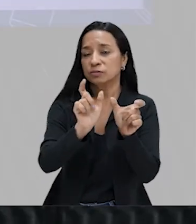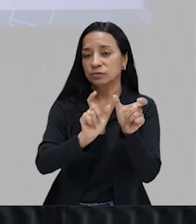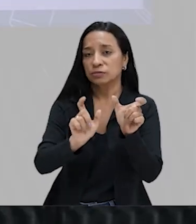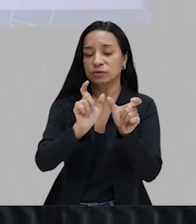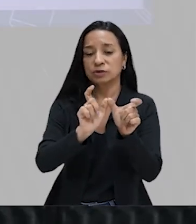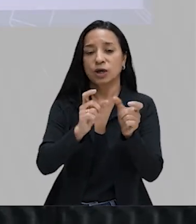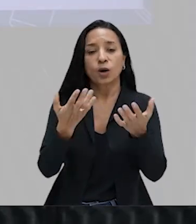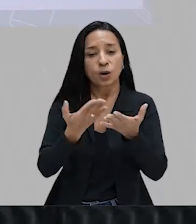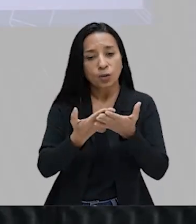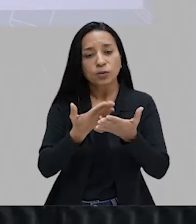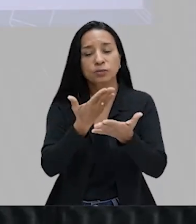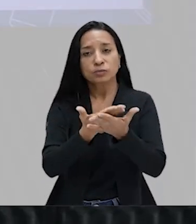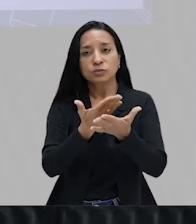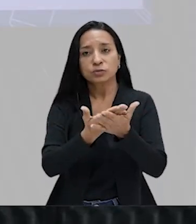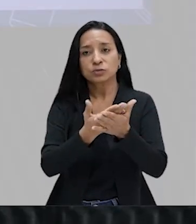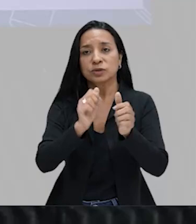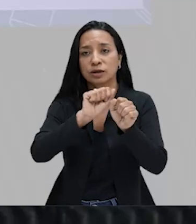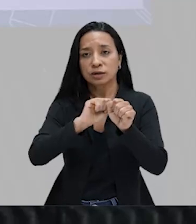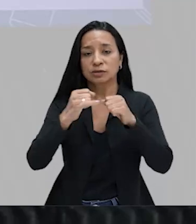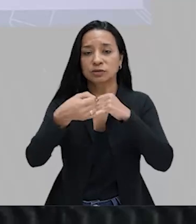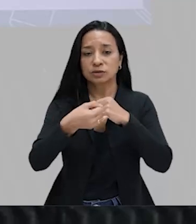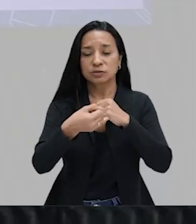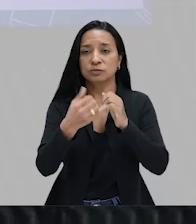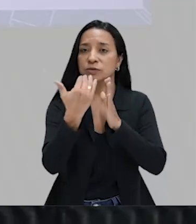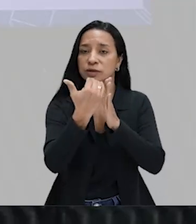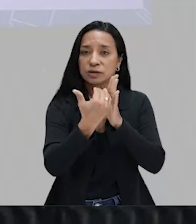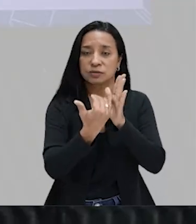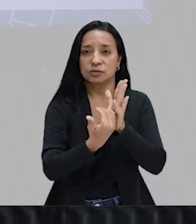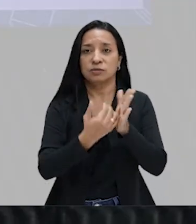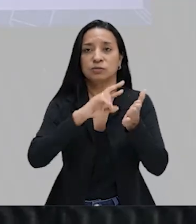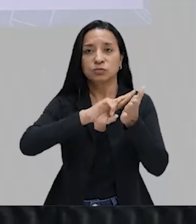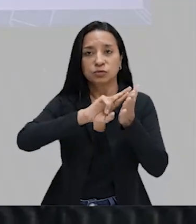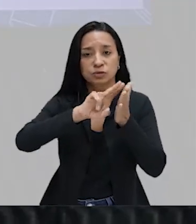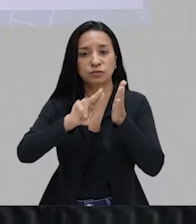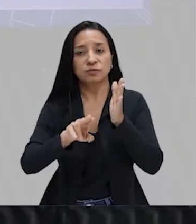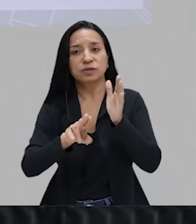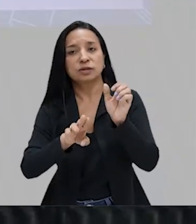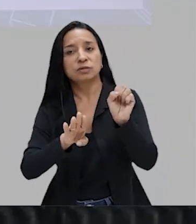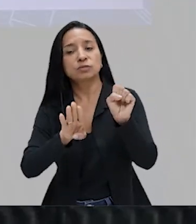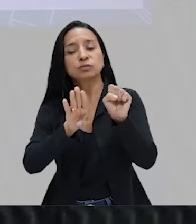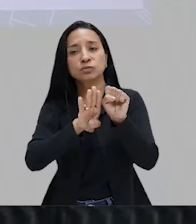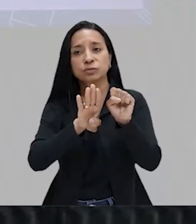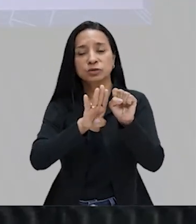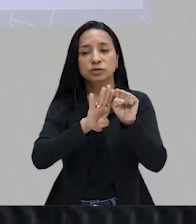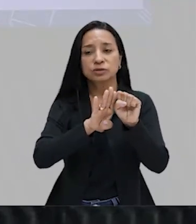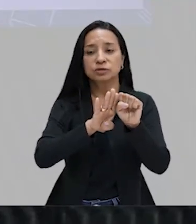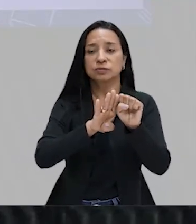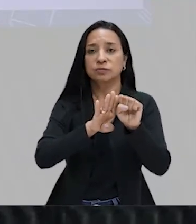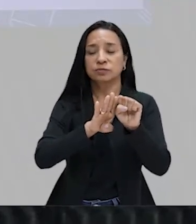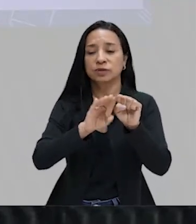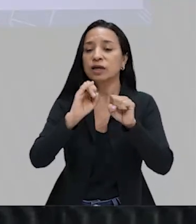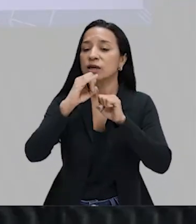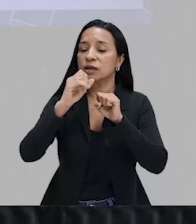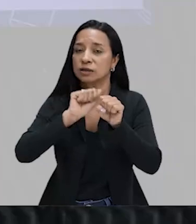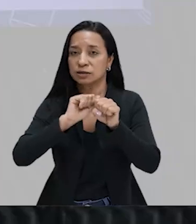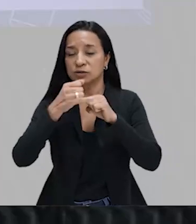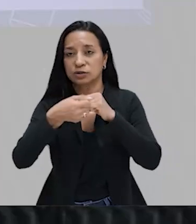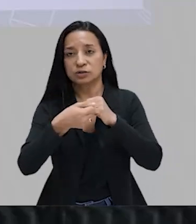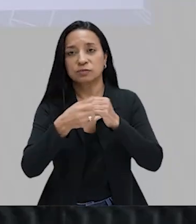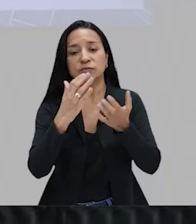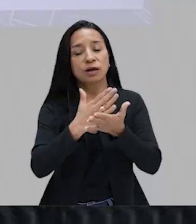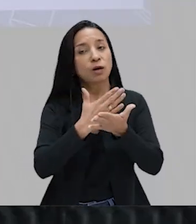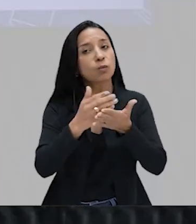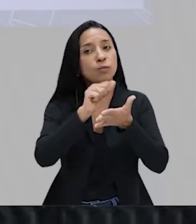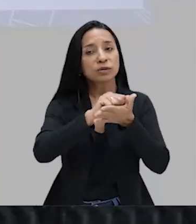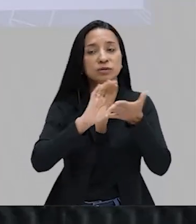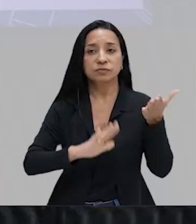sobre o adjetivo, a sua classificação, essa diferença entre substantivo e adjetivo e também alguns